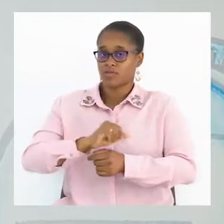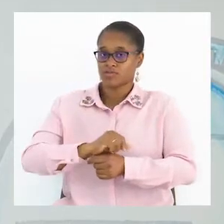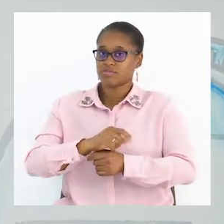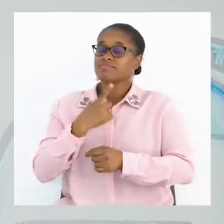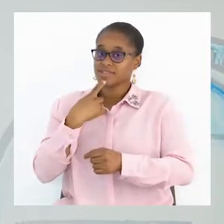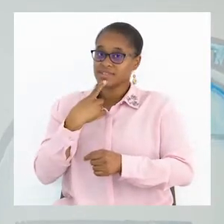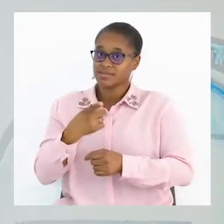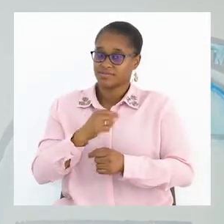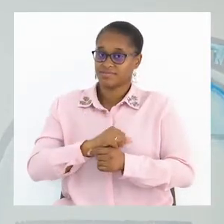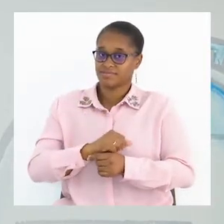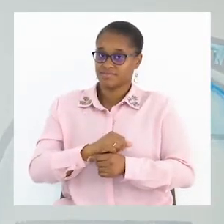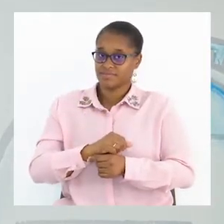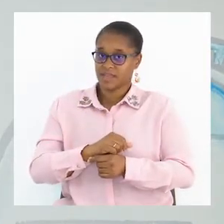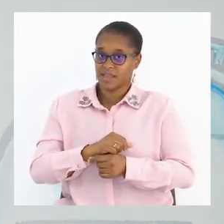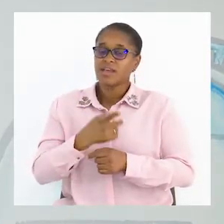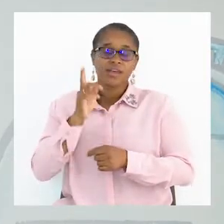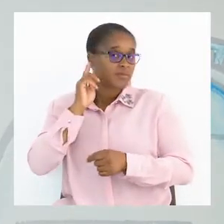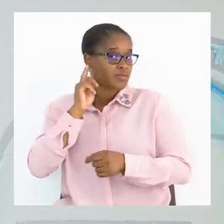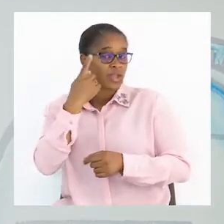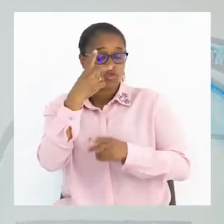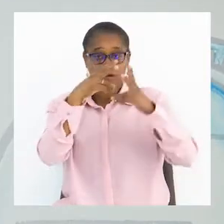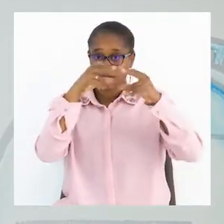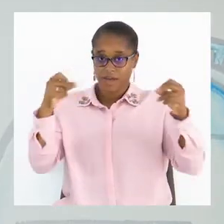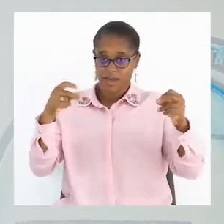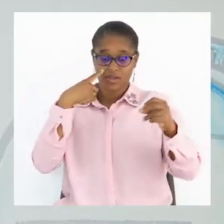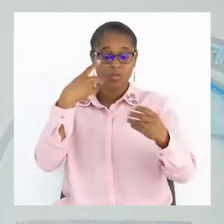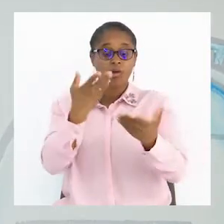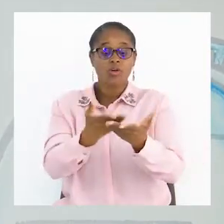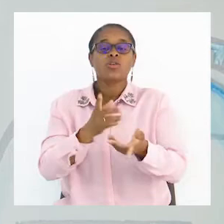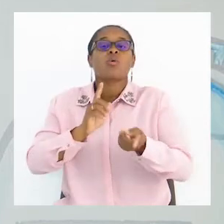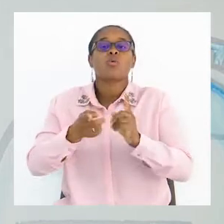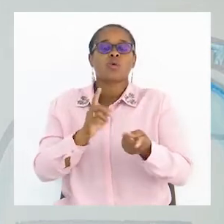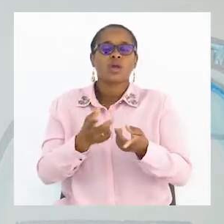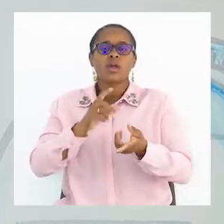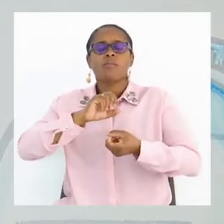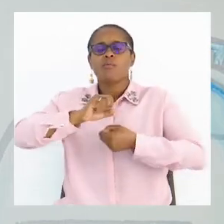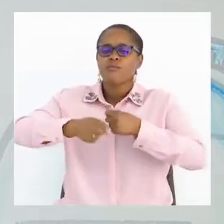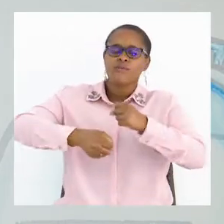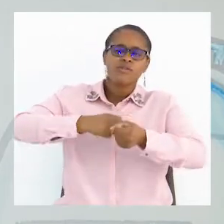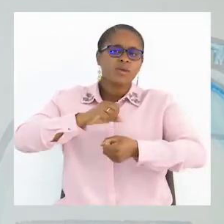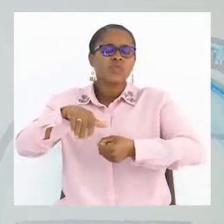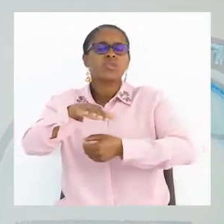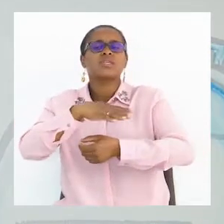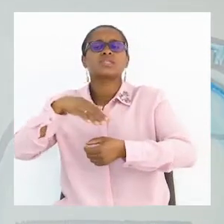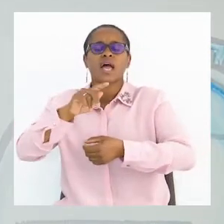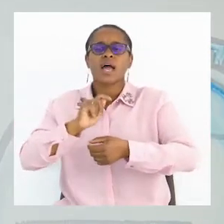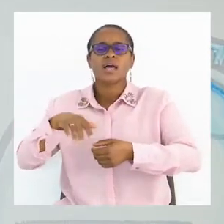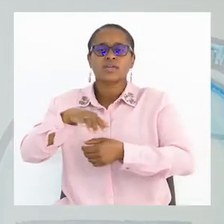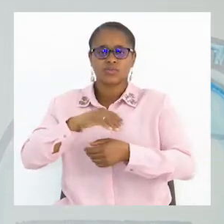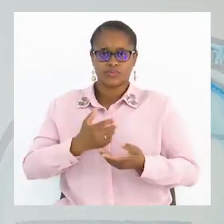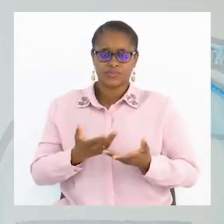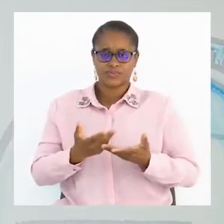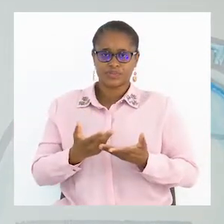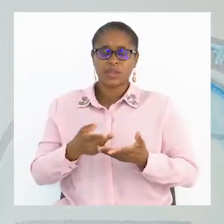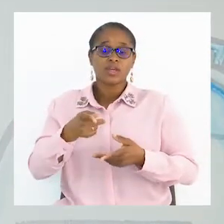não? São importantes numa frase. Demonstram o quê? Movimento, o estado. Com isso,